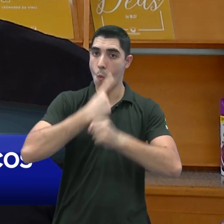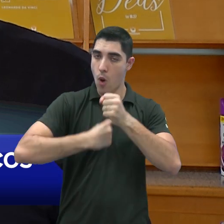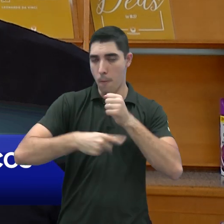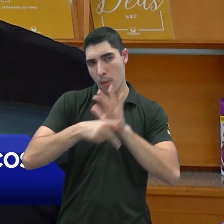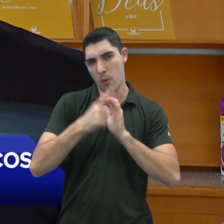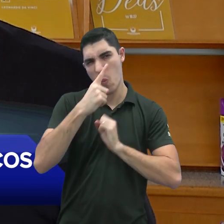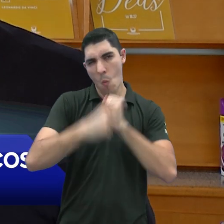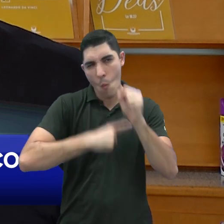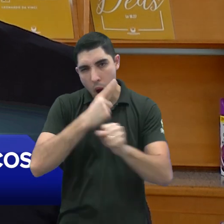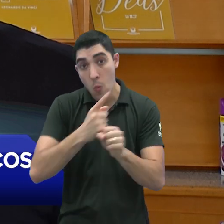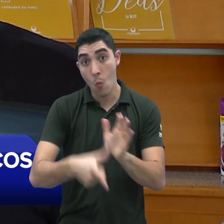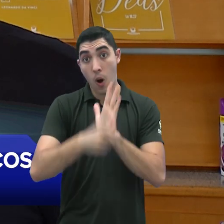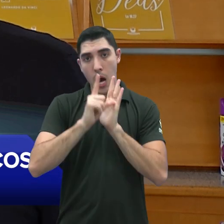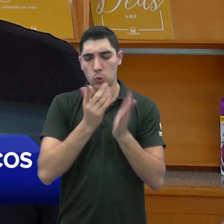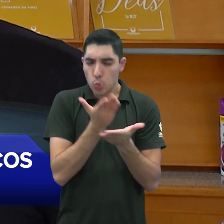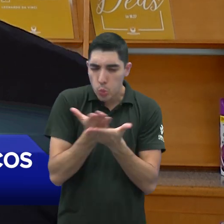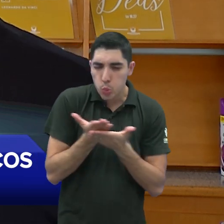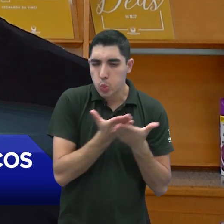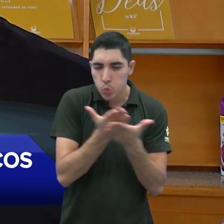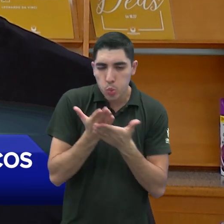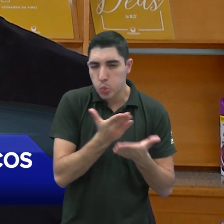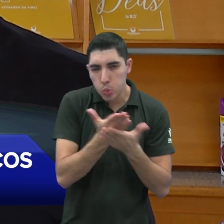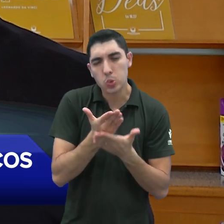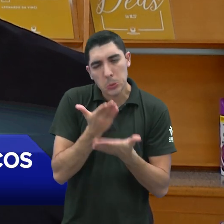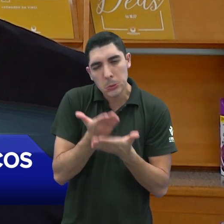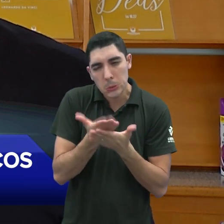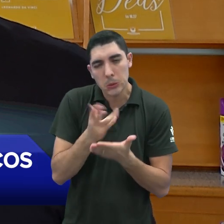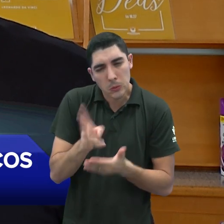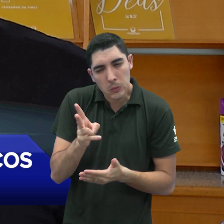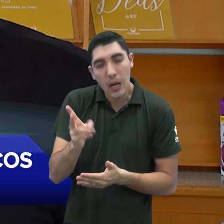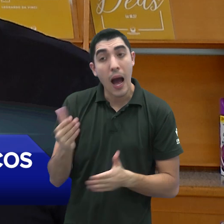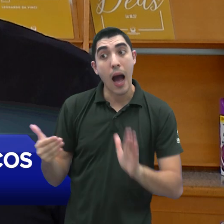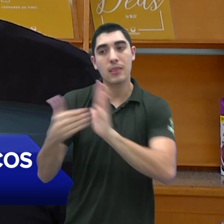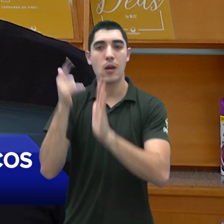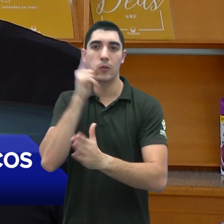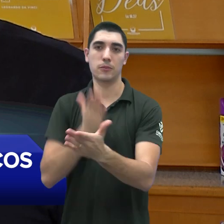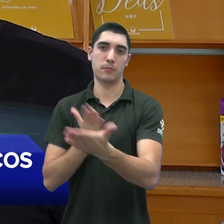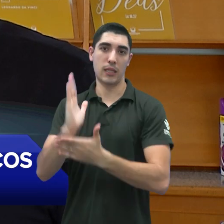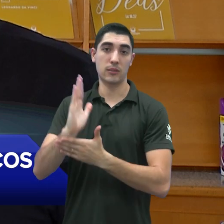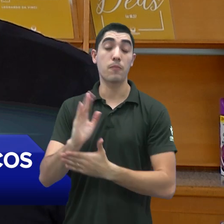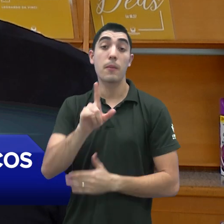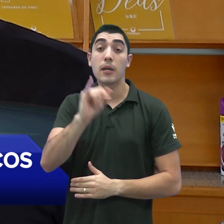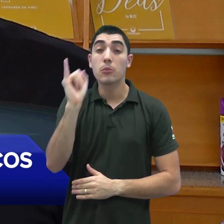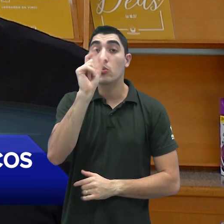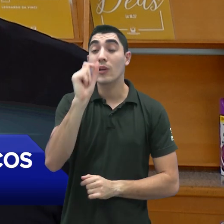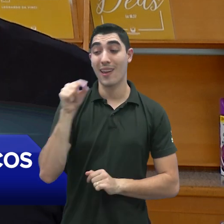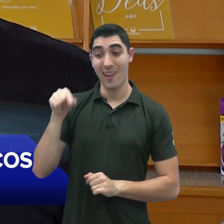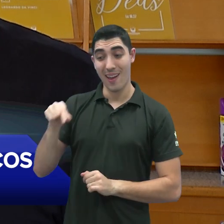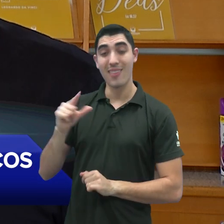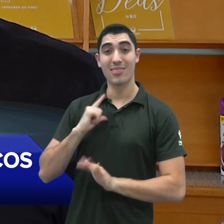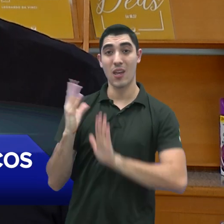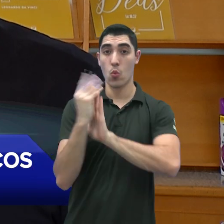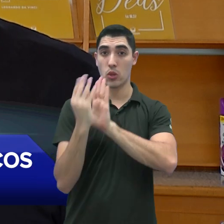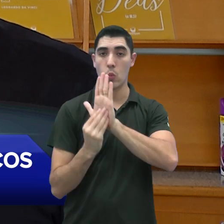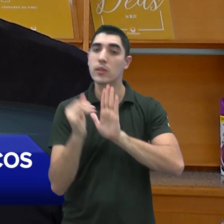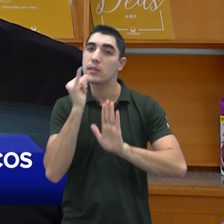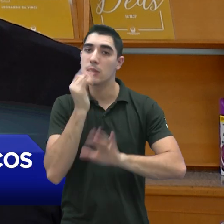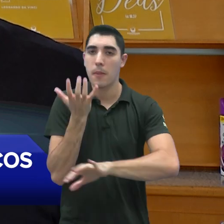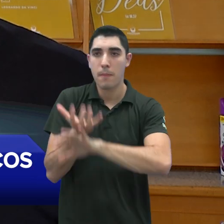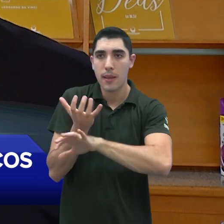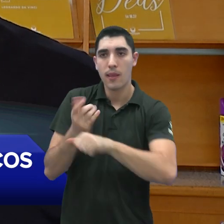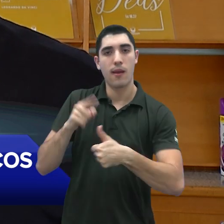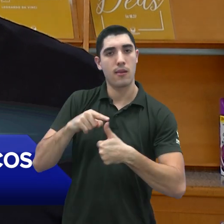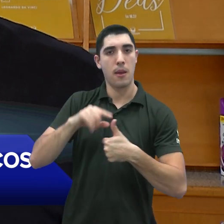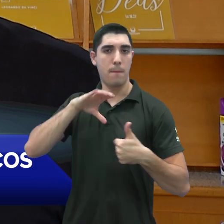né? E a grande vantagem que se tem na área de concurso são os conteúdos. Nós temos disciplinas